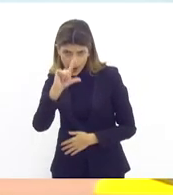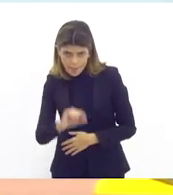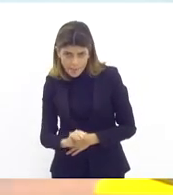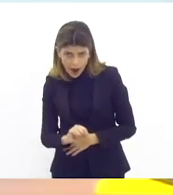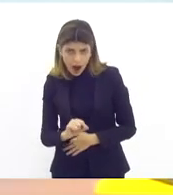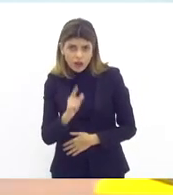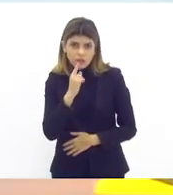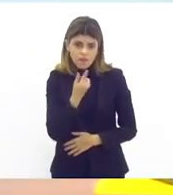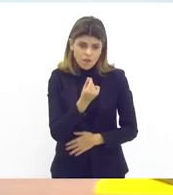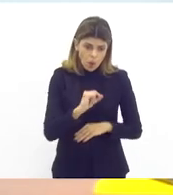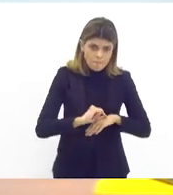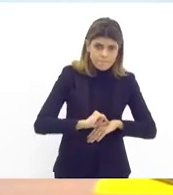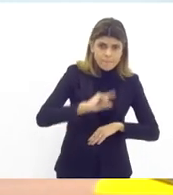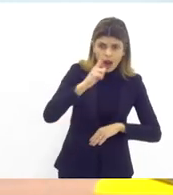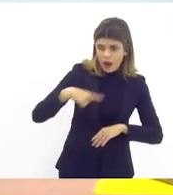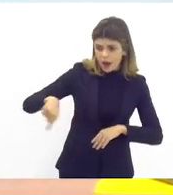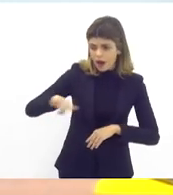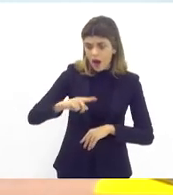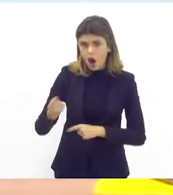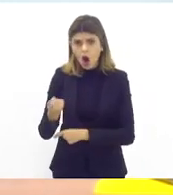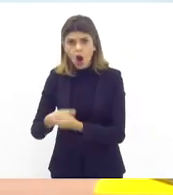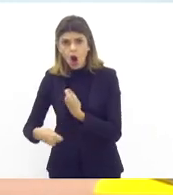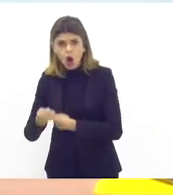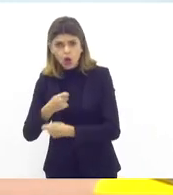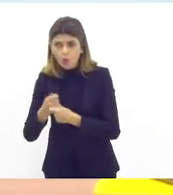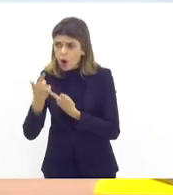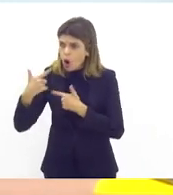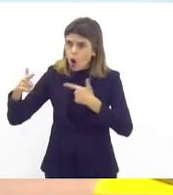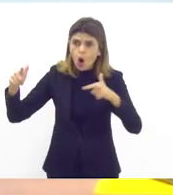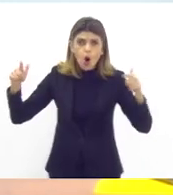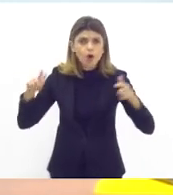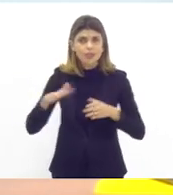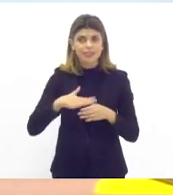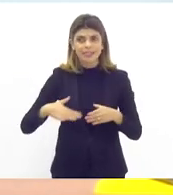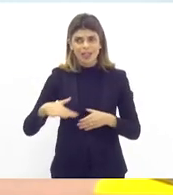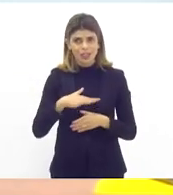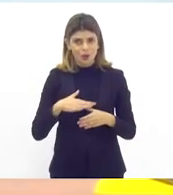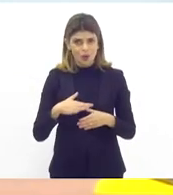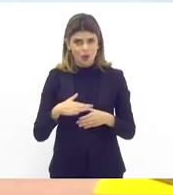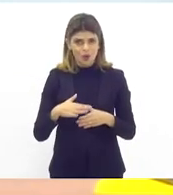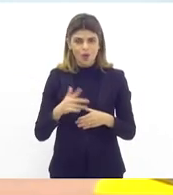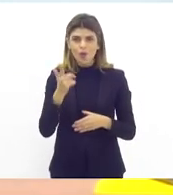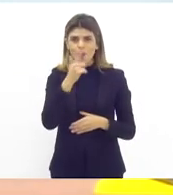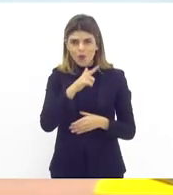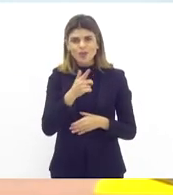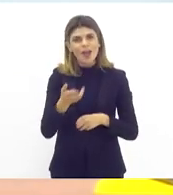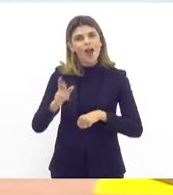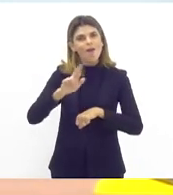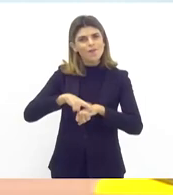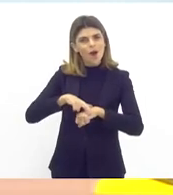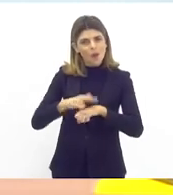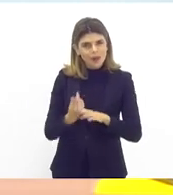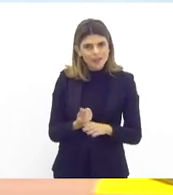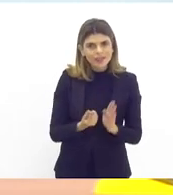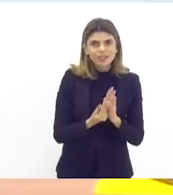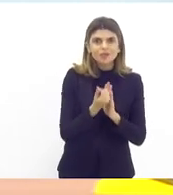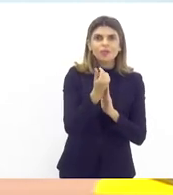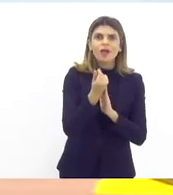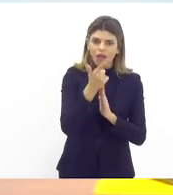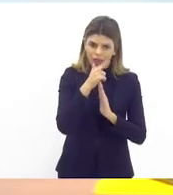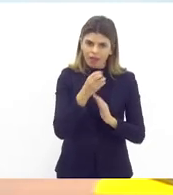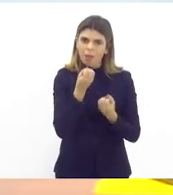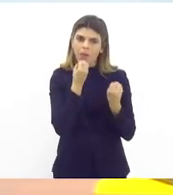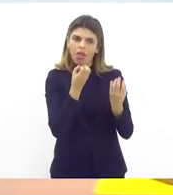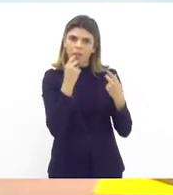que subir a alíquota do resto da economia, de todos os outros setores, quando ele está sendo beneficiado pela reforma? Óbvio que eles vêm e pedem,